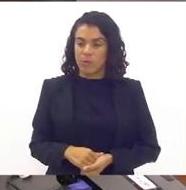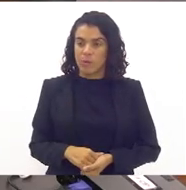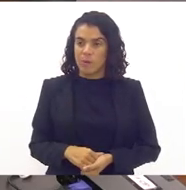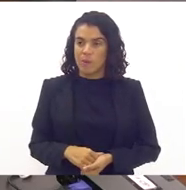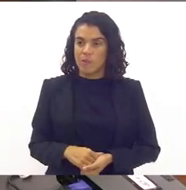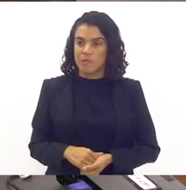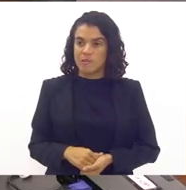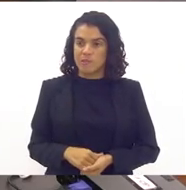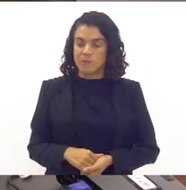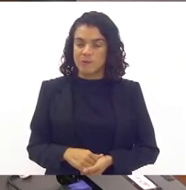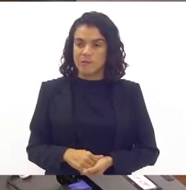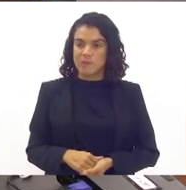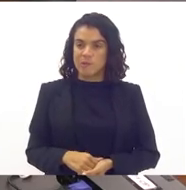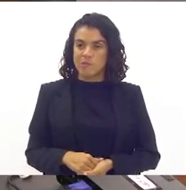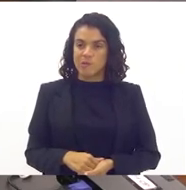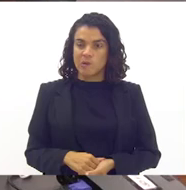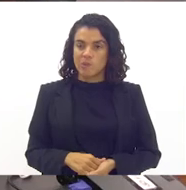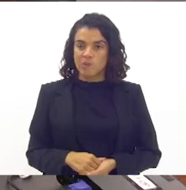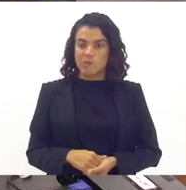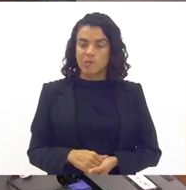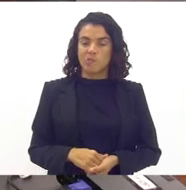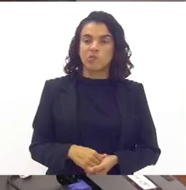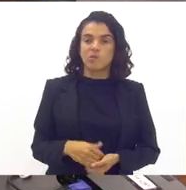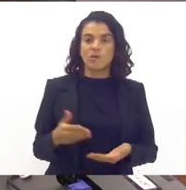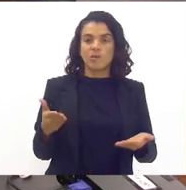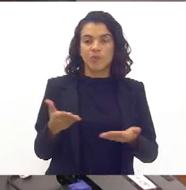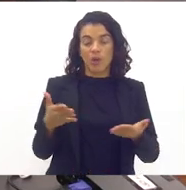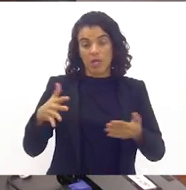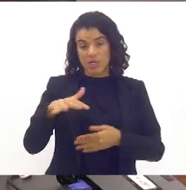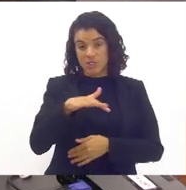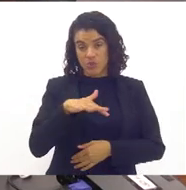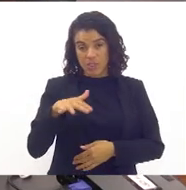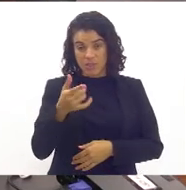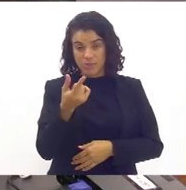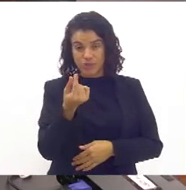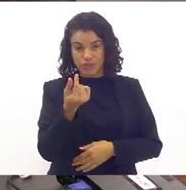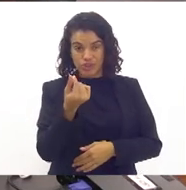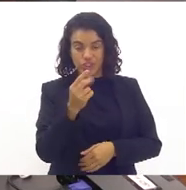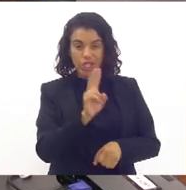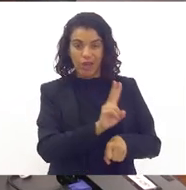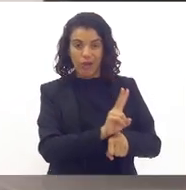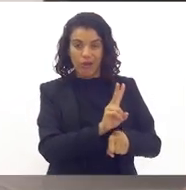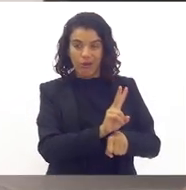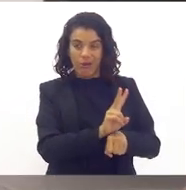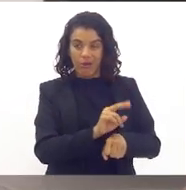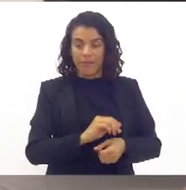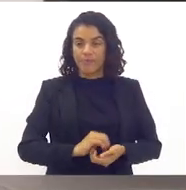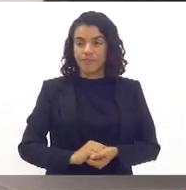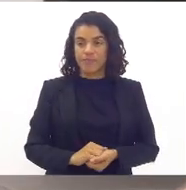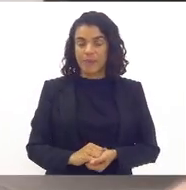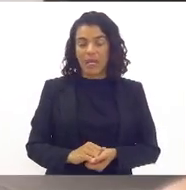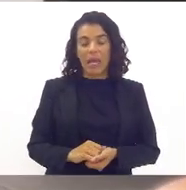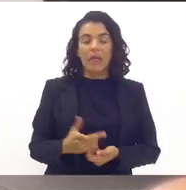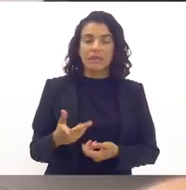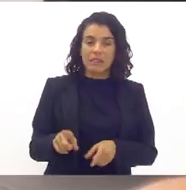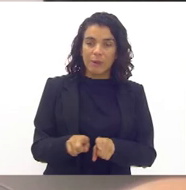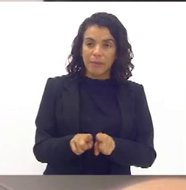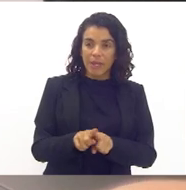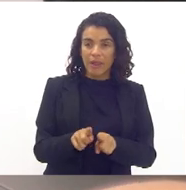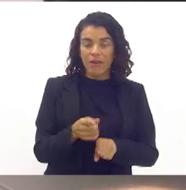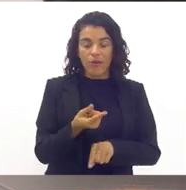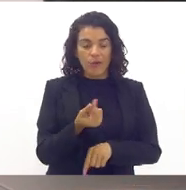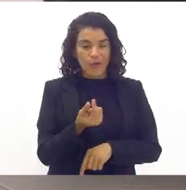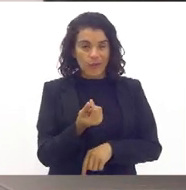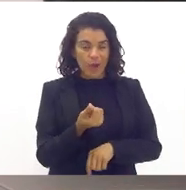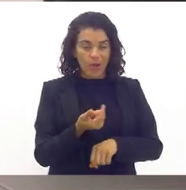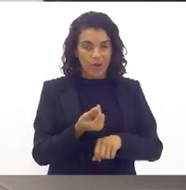Sim, eu não tenho mais nada. Posição de caixa do Estado. A posição que eu tenho aqui, disponibilidade bruta de caixa em 31 de